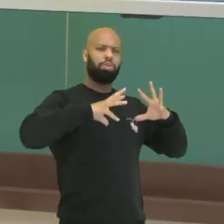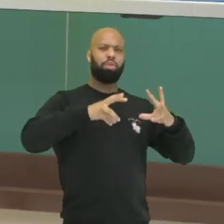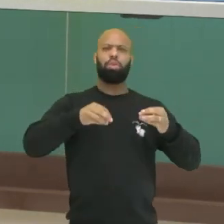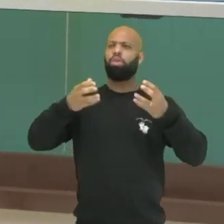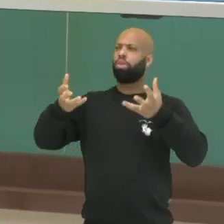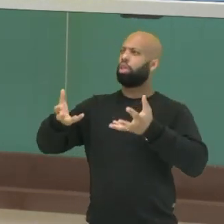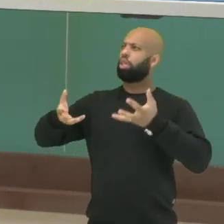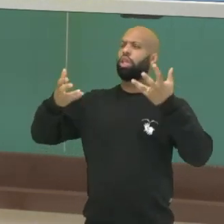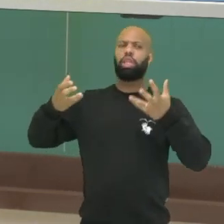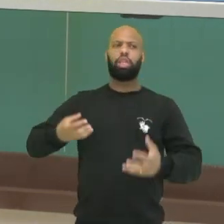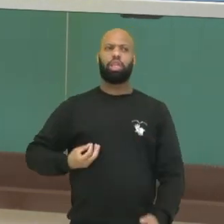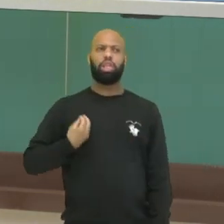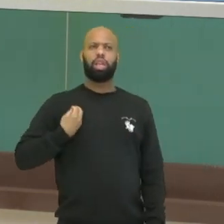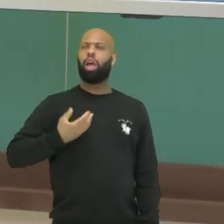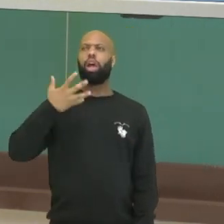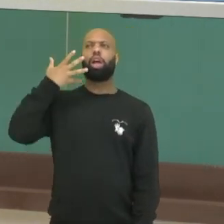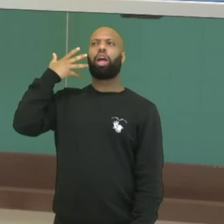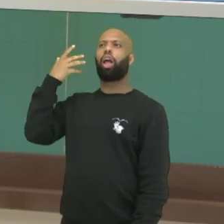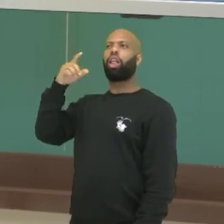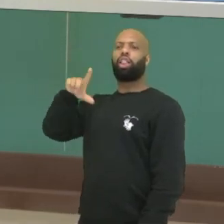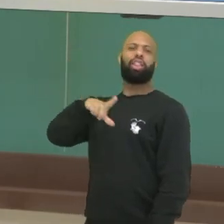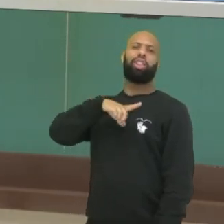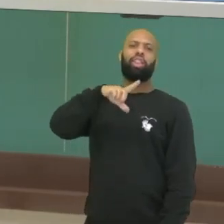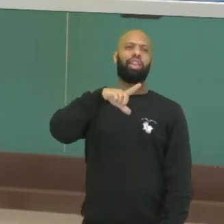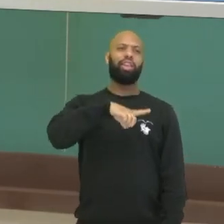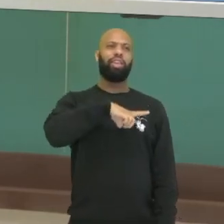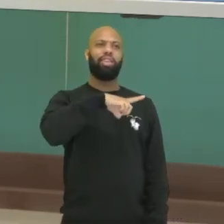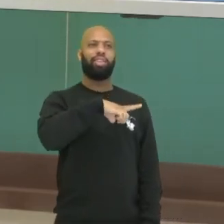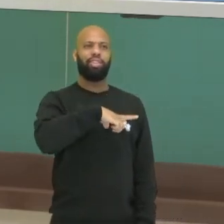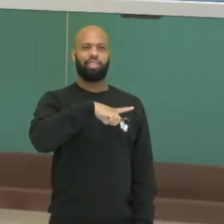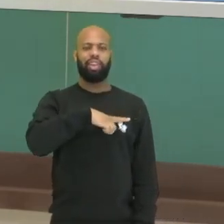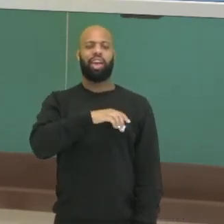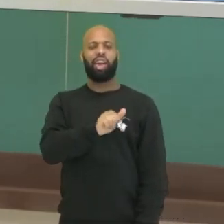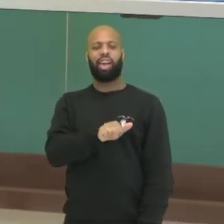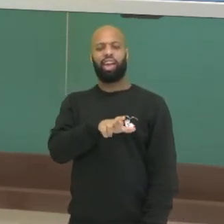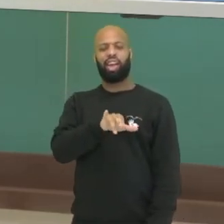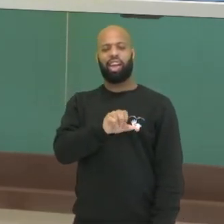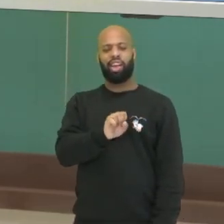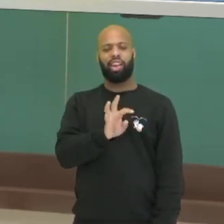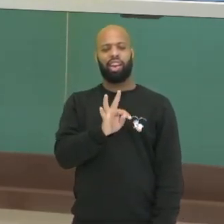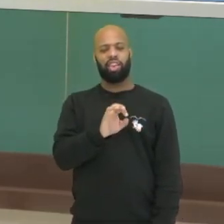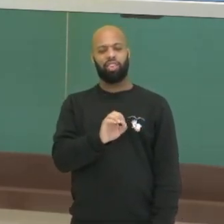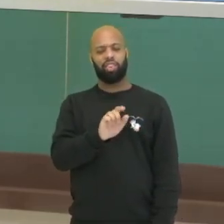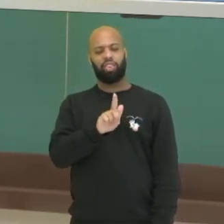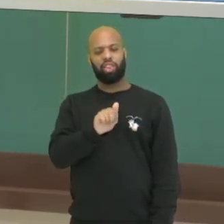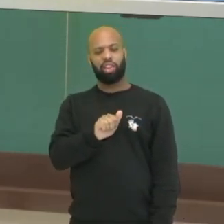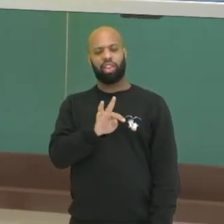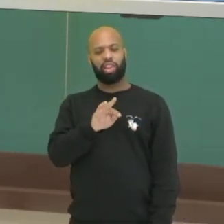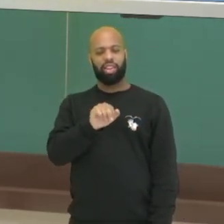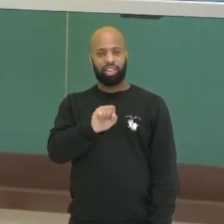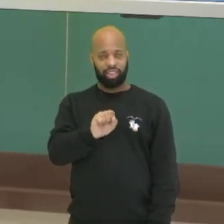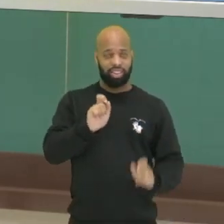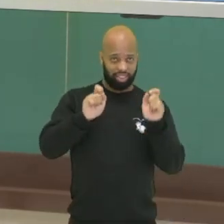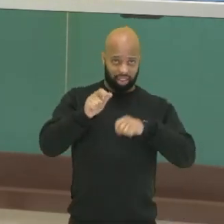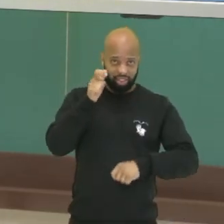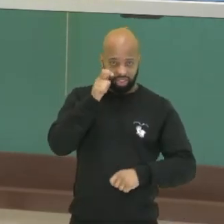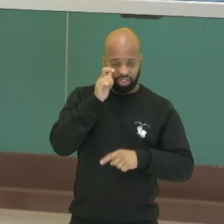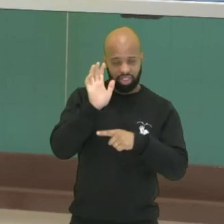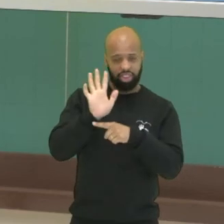quer a vida que um gato tem. Aristogatas! Quem sabe você vai assistir esse desenho logo após a nossa aula, se